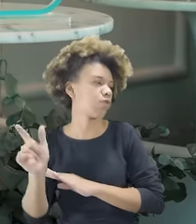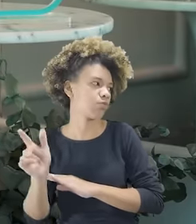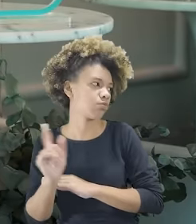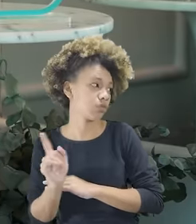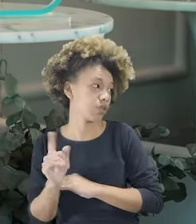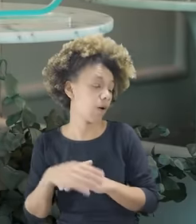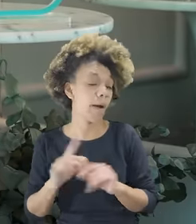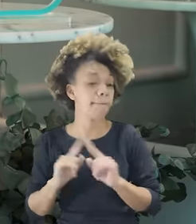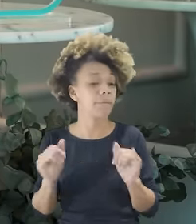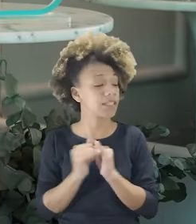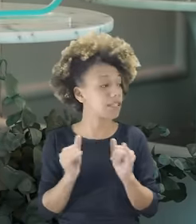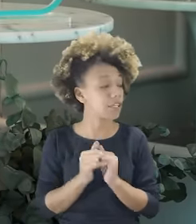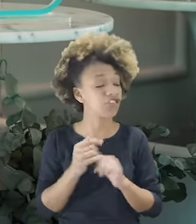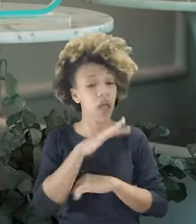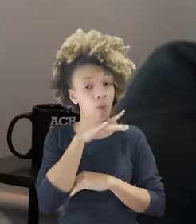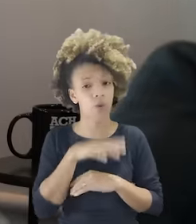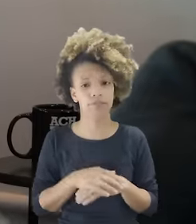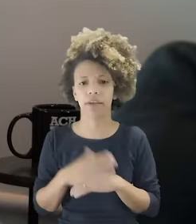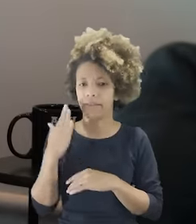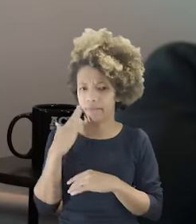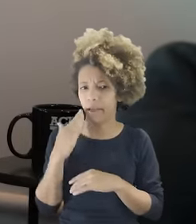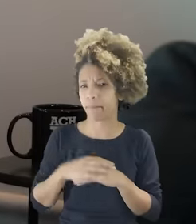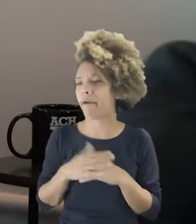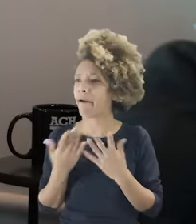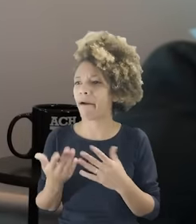não é que a energia é você ruim